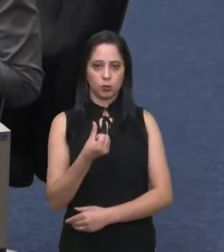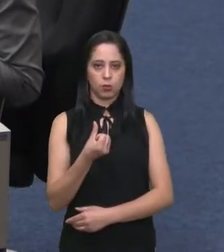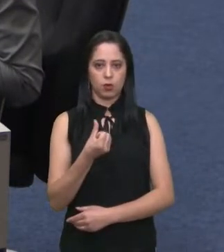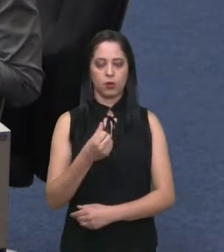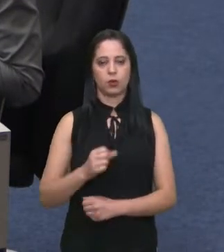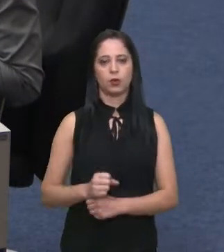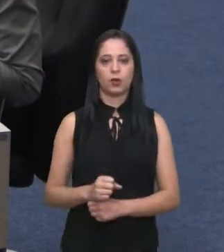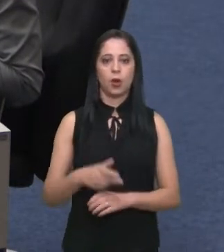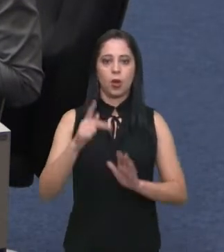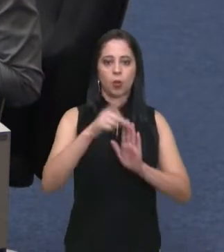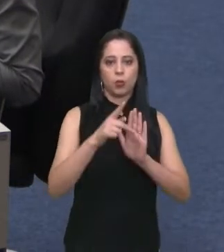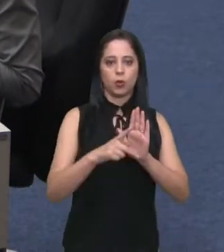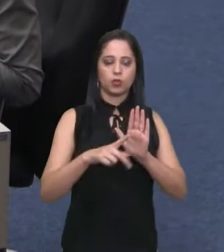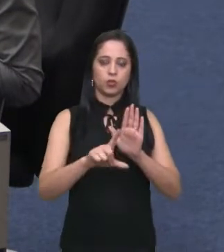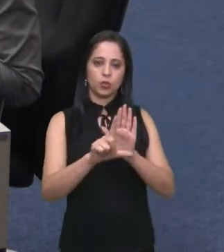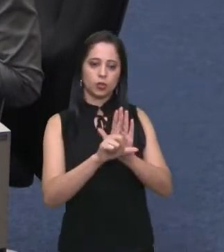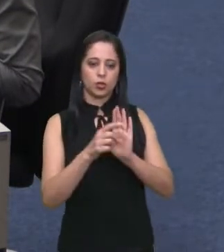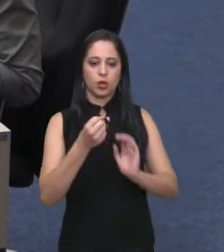3786/2022, projeto de lei número